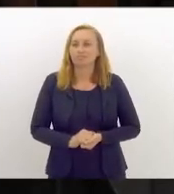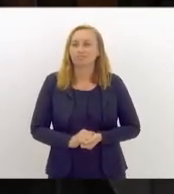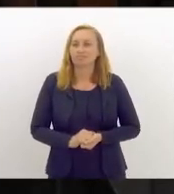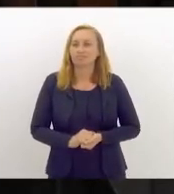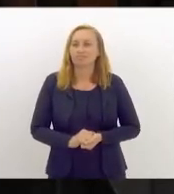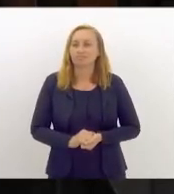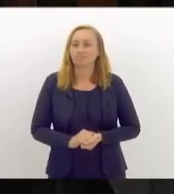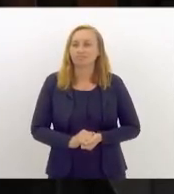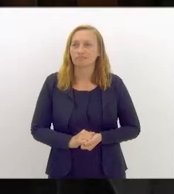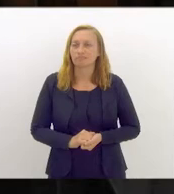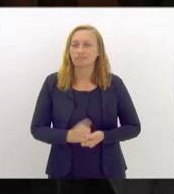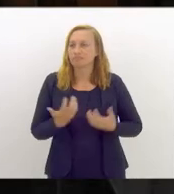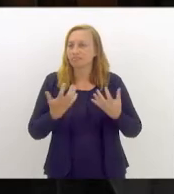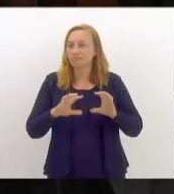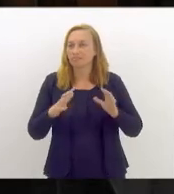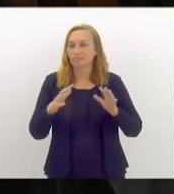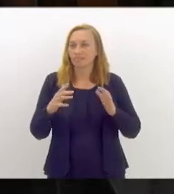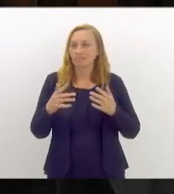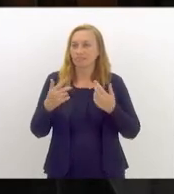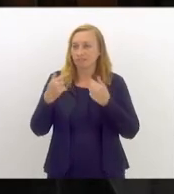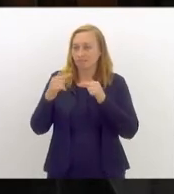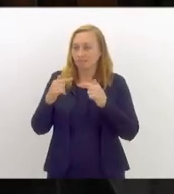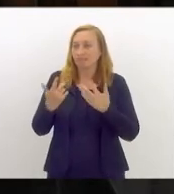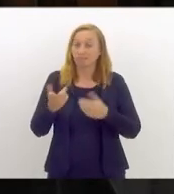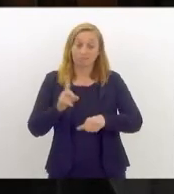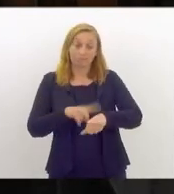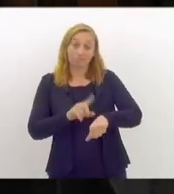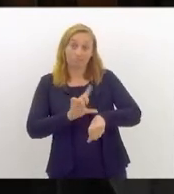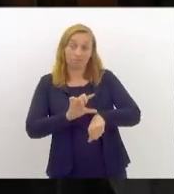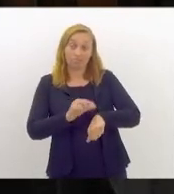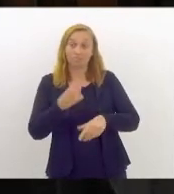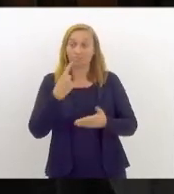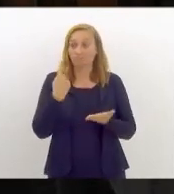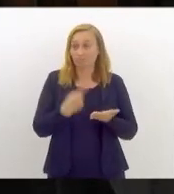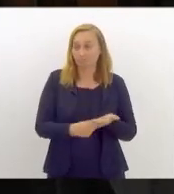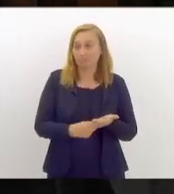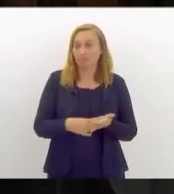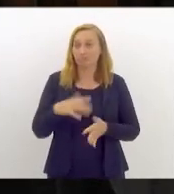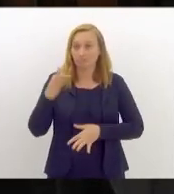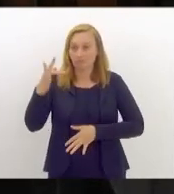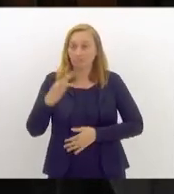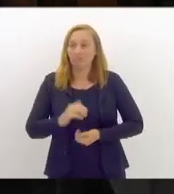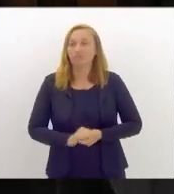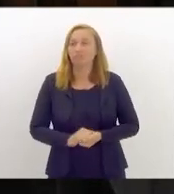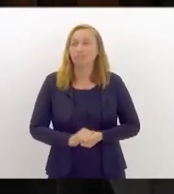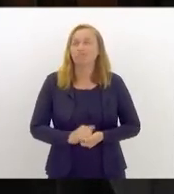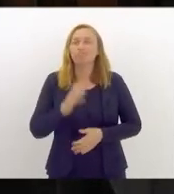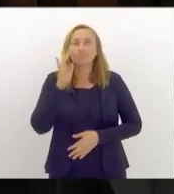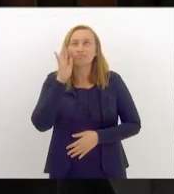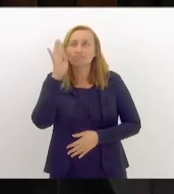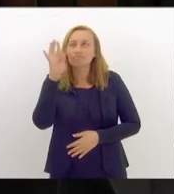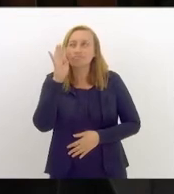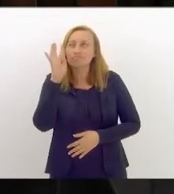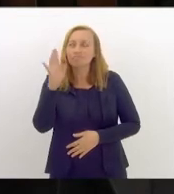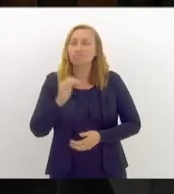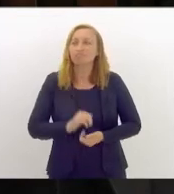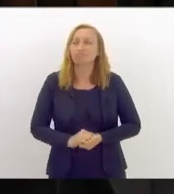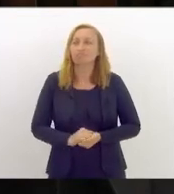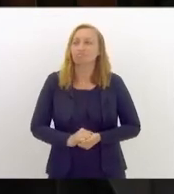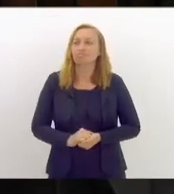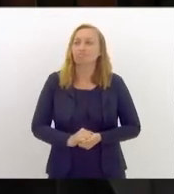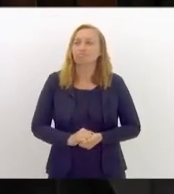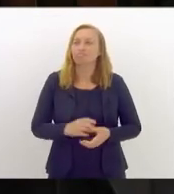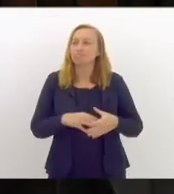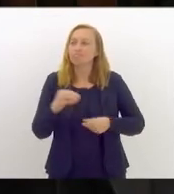como eu não pretendo ser vaiado já em razão do adiantado da hora eu prometo que eu vou ser muito breve eu fiquei imaginando tentando